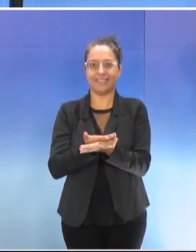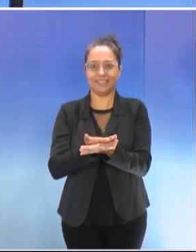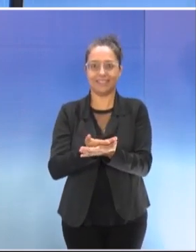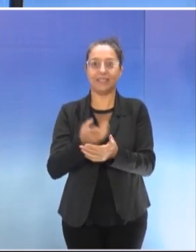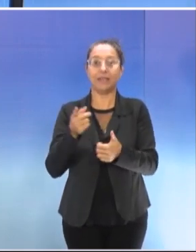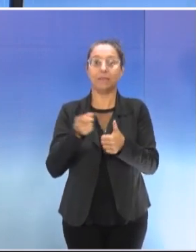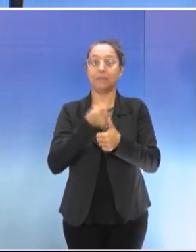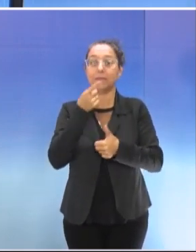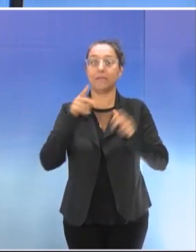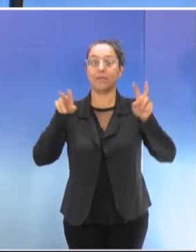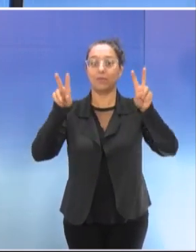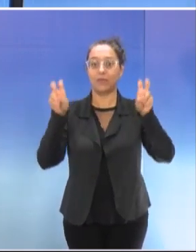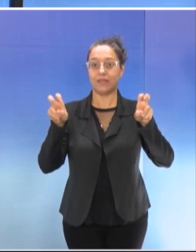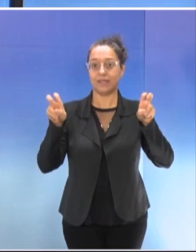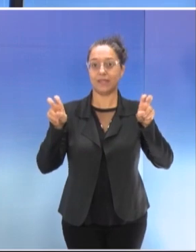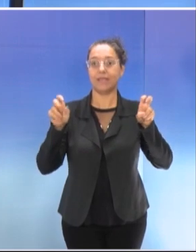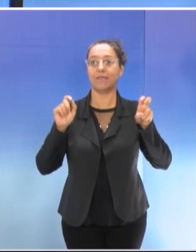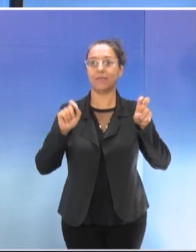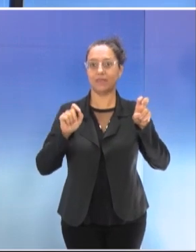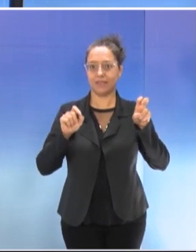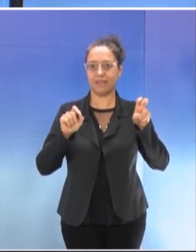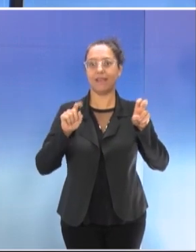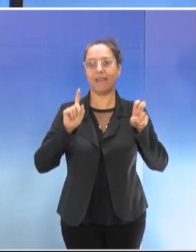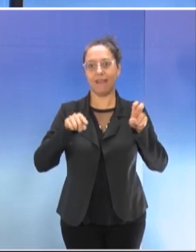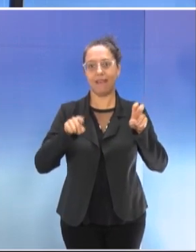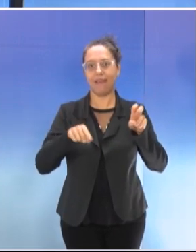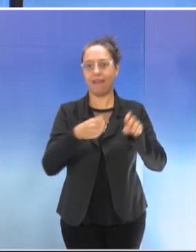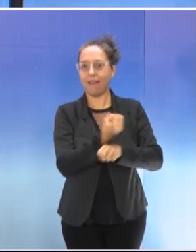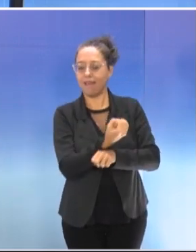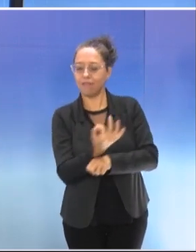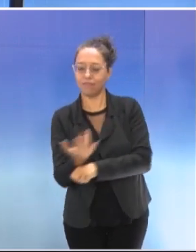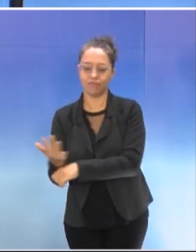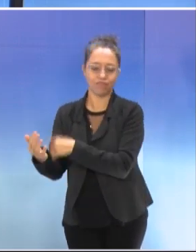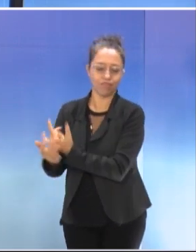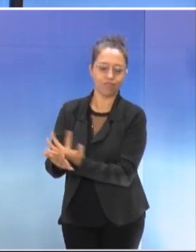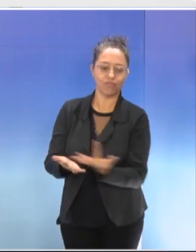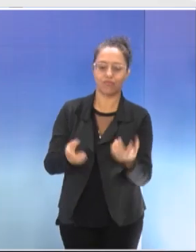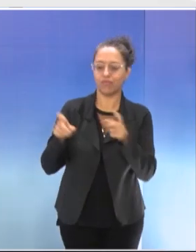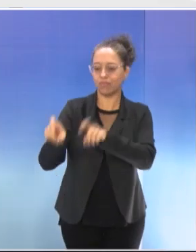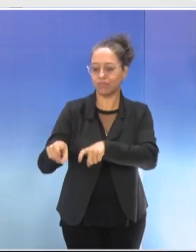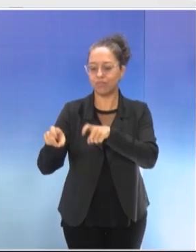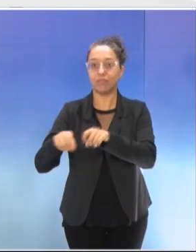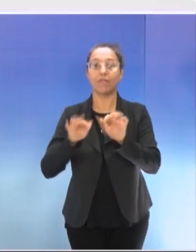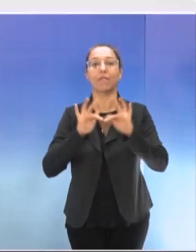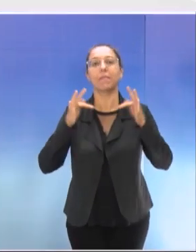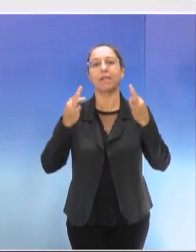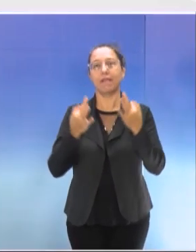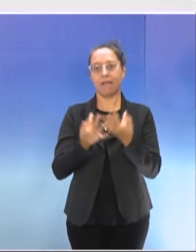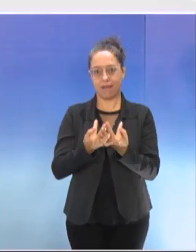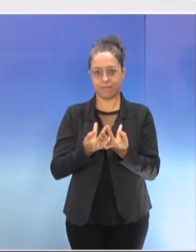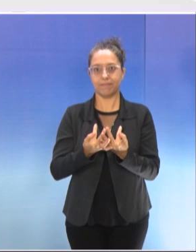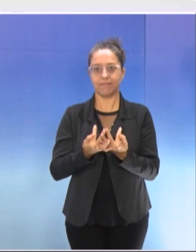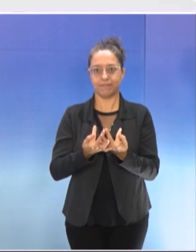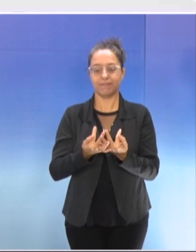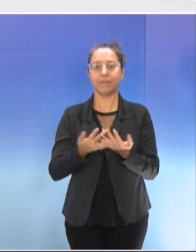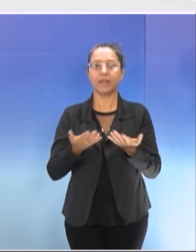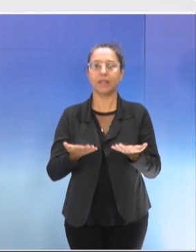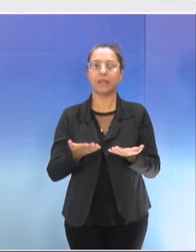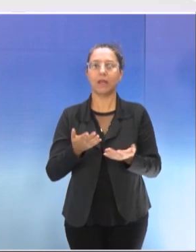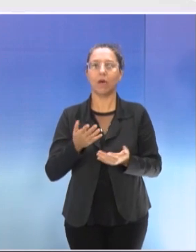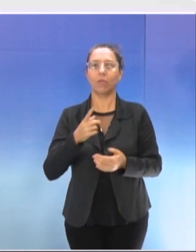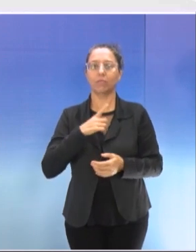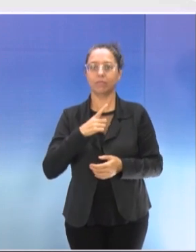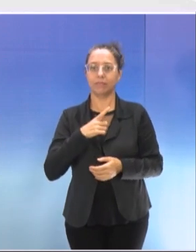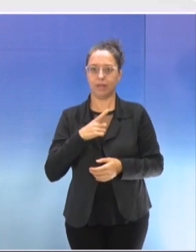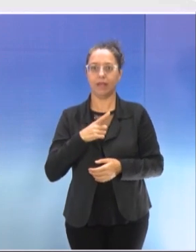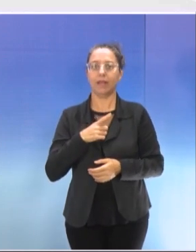segunda aula, tá? E o primeiro tema que iremos trabalhar aqui é a agricultura familiar. Trago aqui um item,